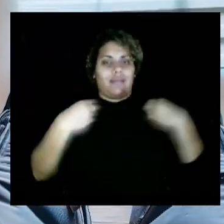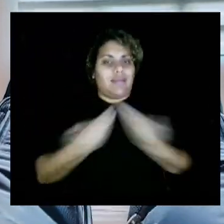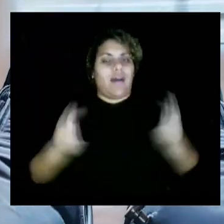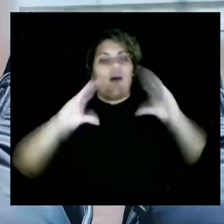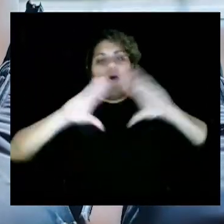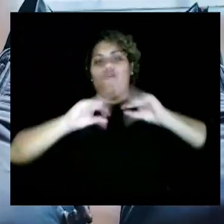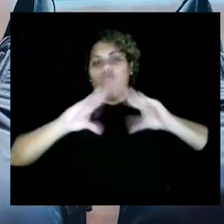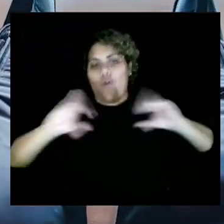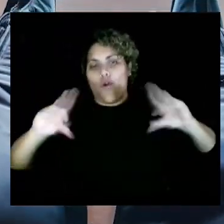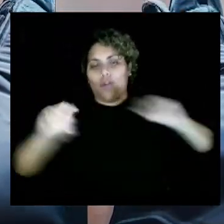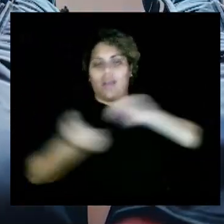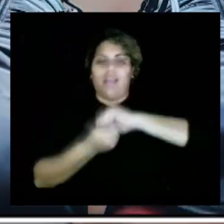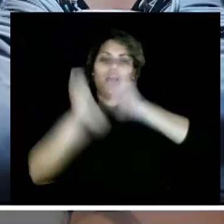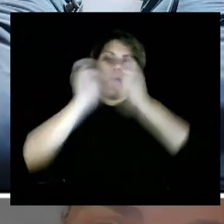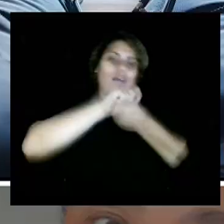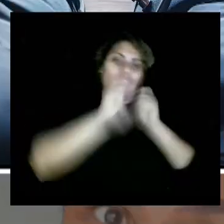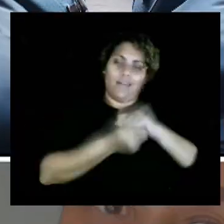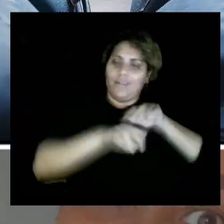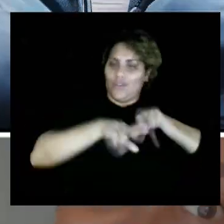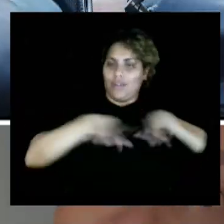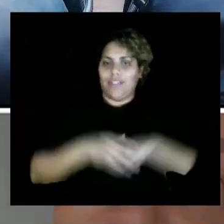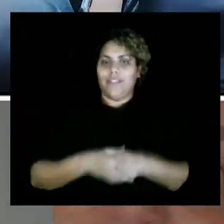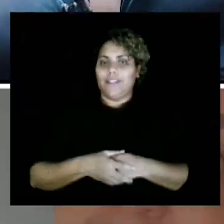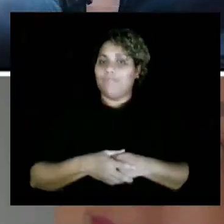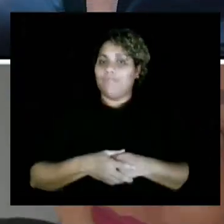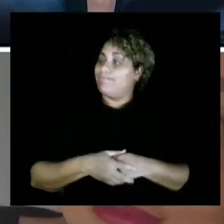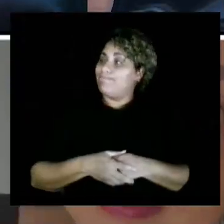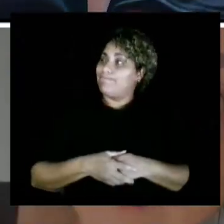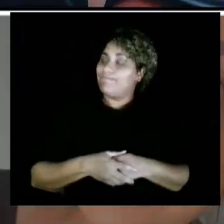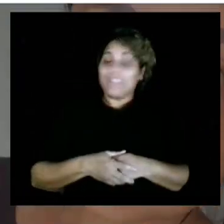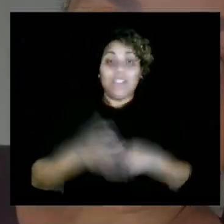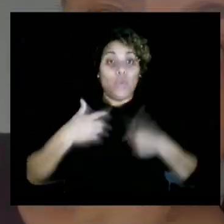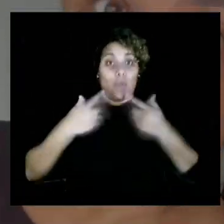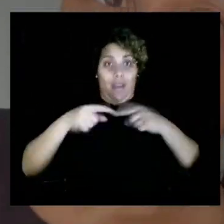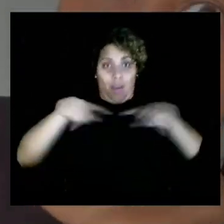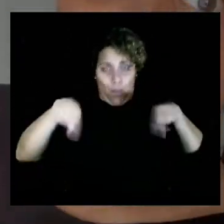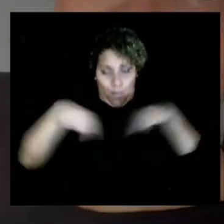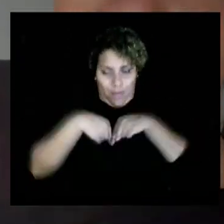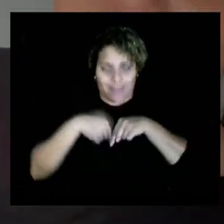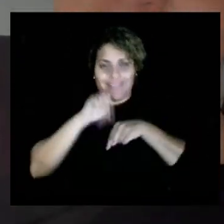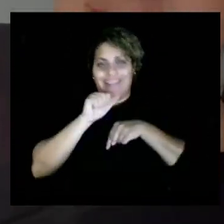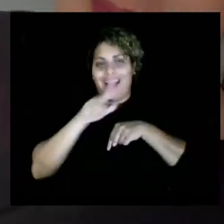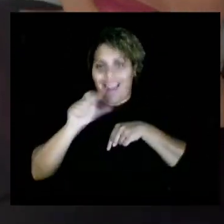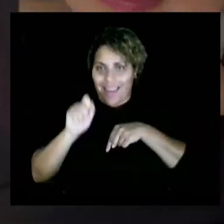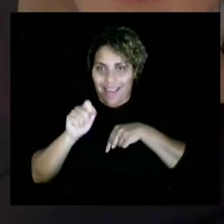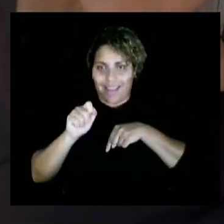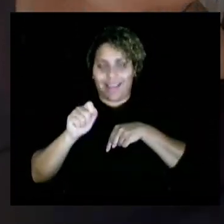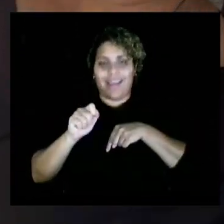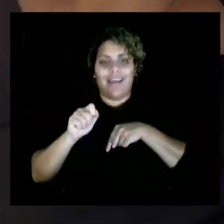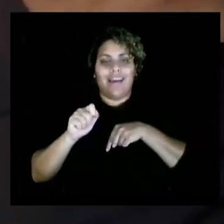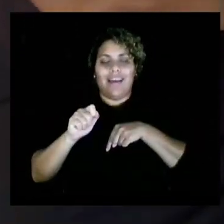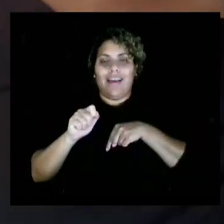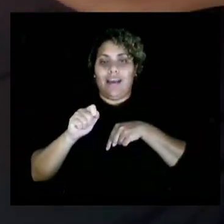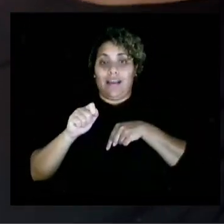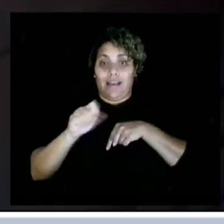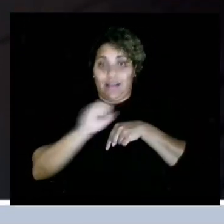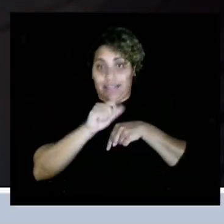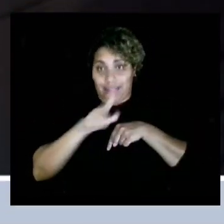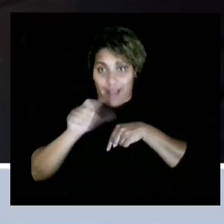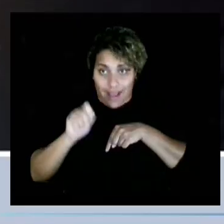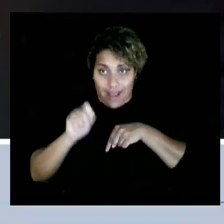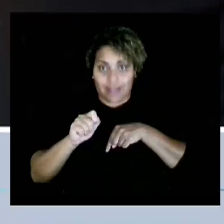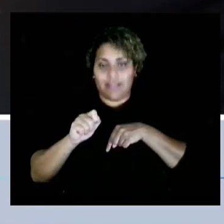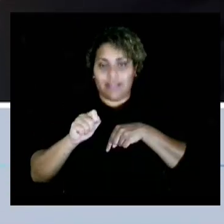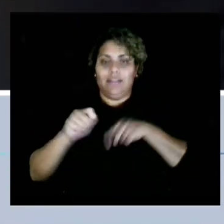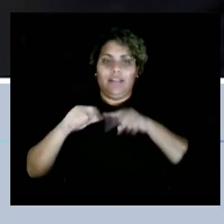adequações? Tudo. Tudo. Porque era uma sala, eram 2 salas, a sala de estar e a sala